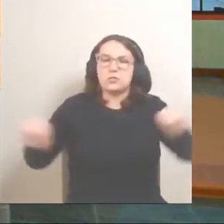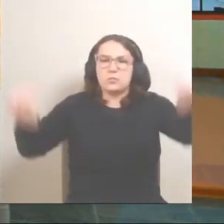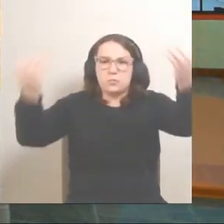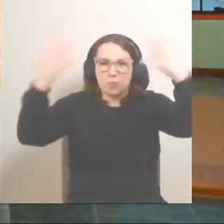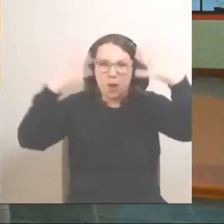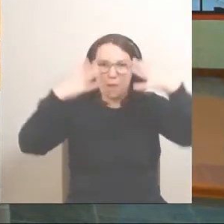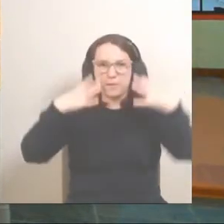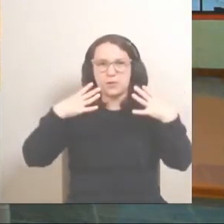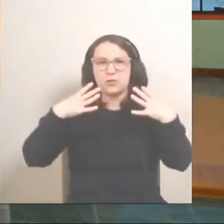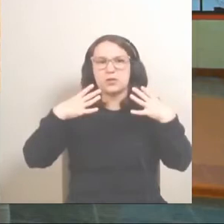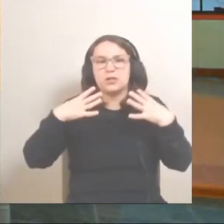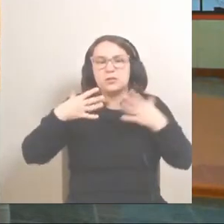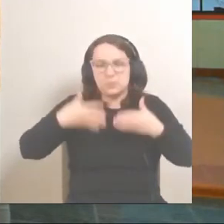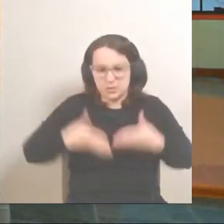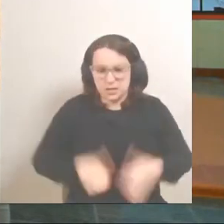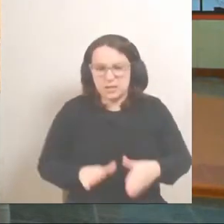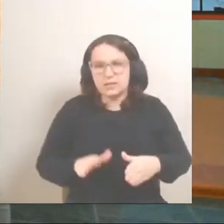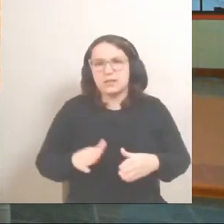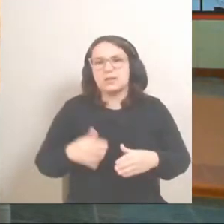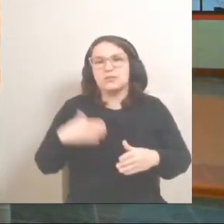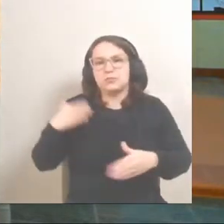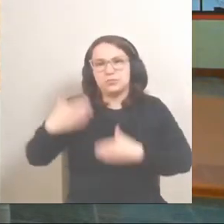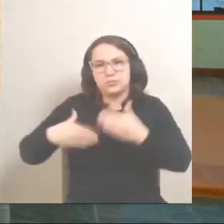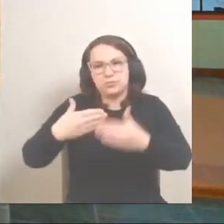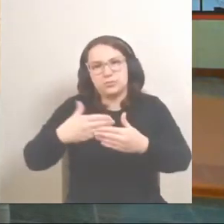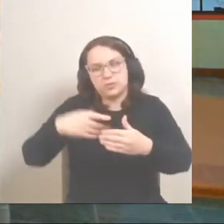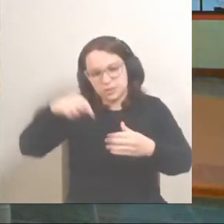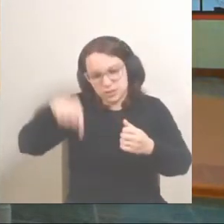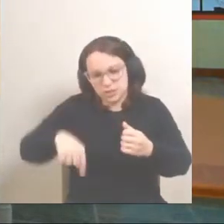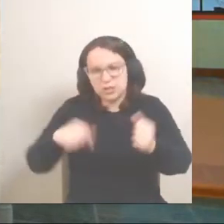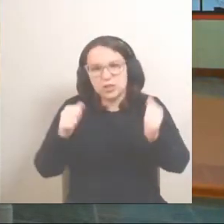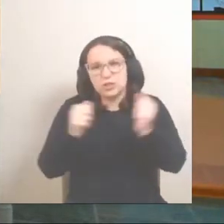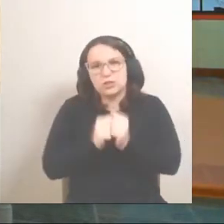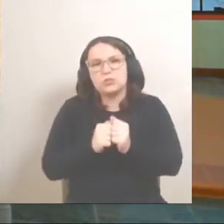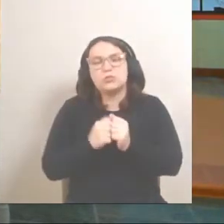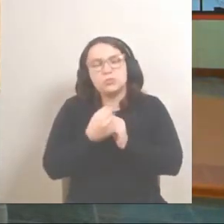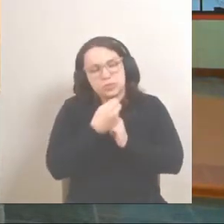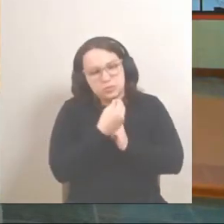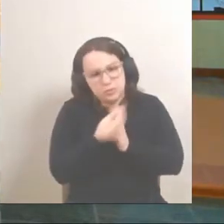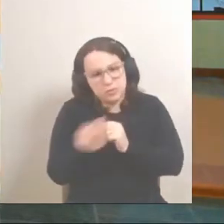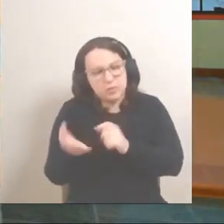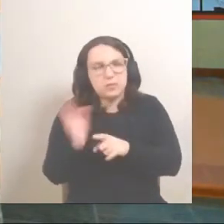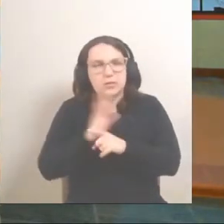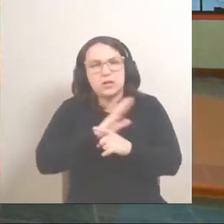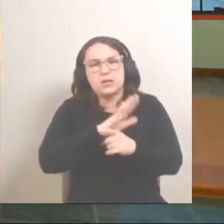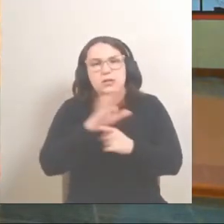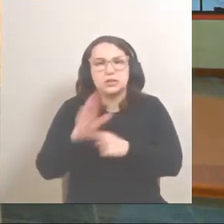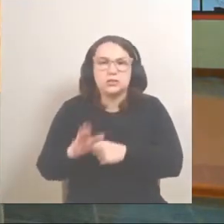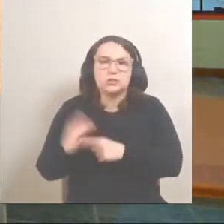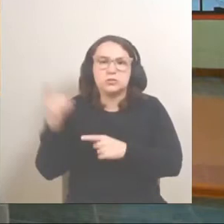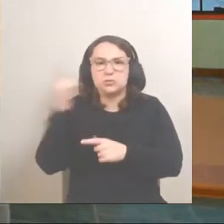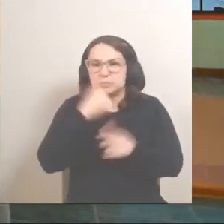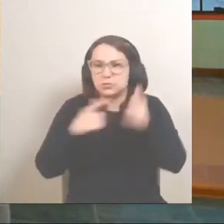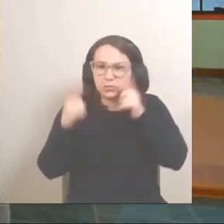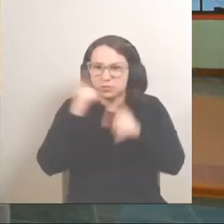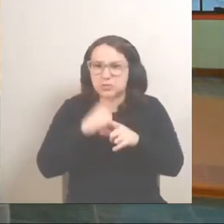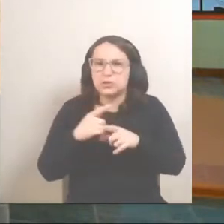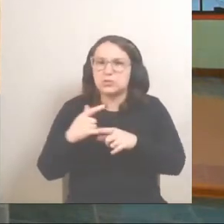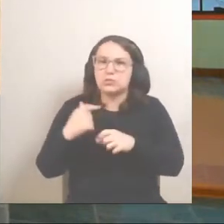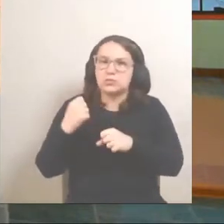por nascer nesse bairro e prosperar junto com ele e poder dar um pouco do que a gente conseguiu